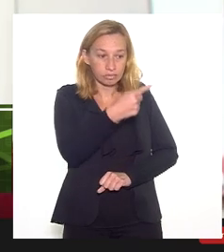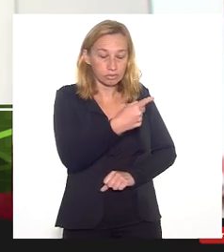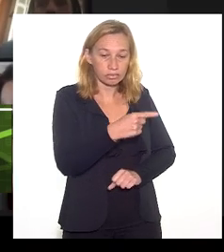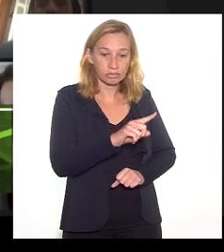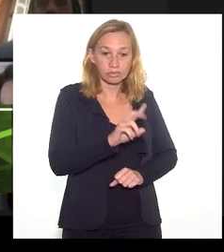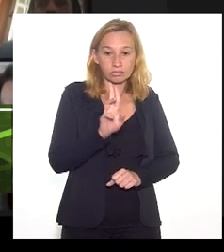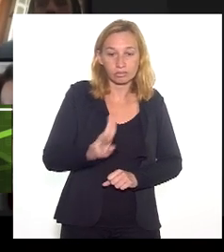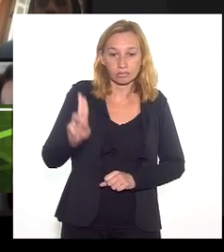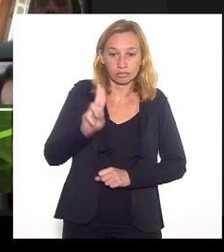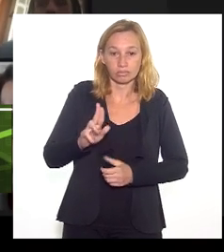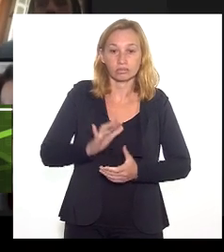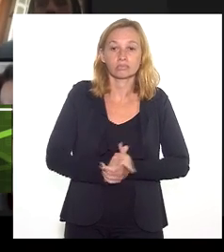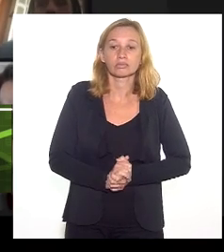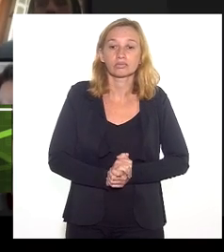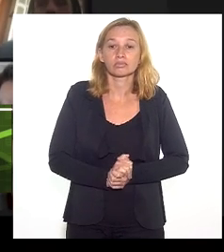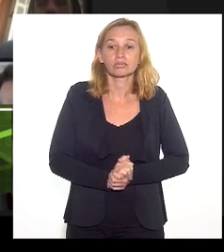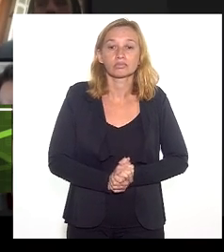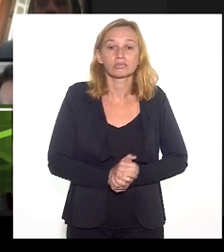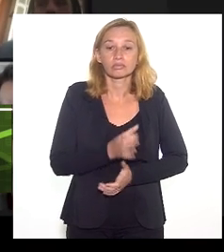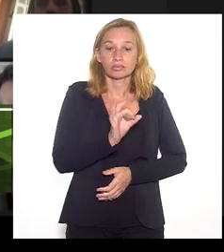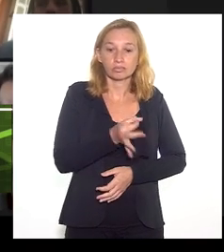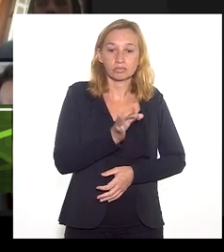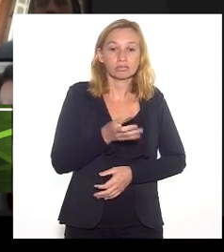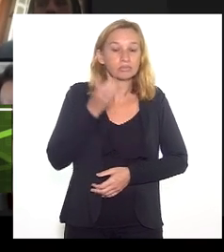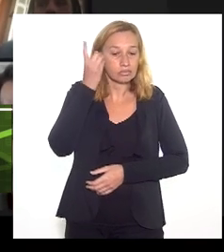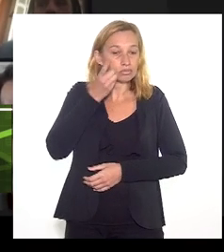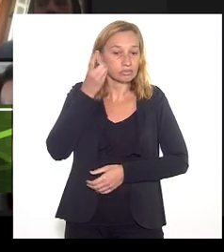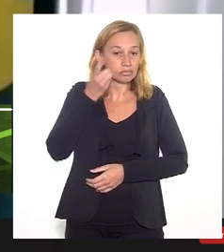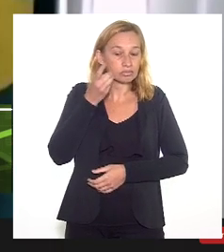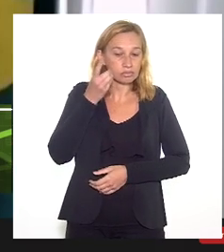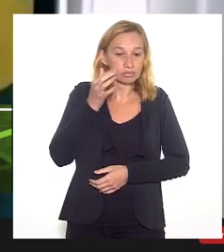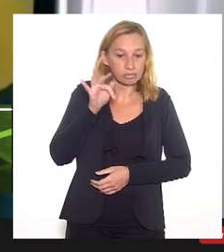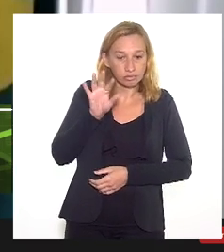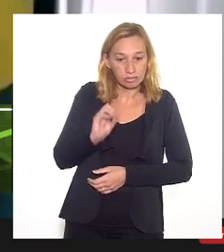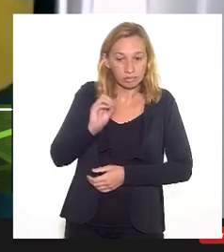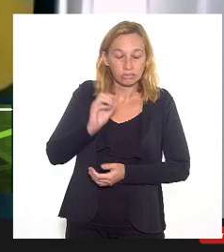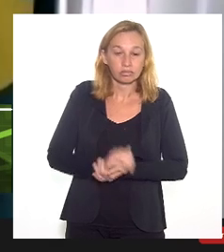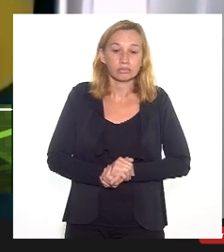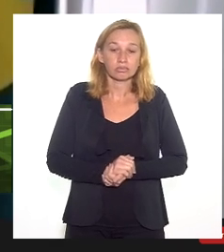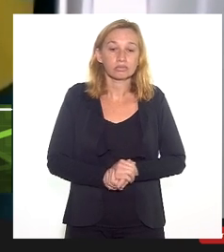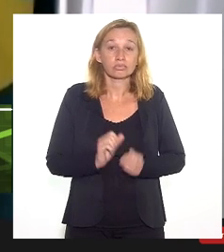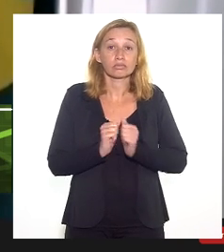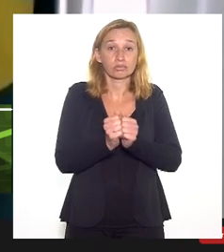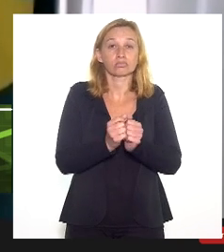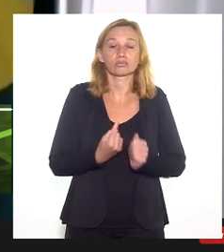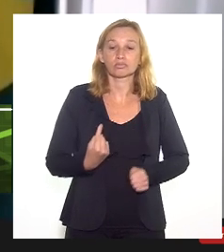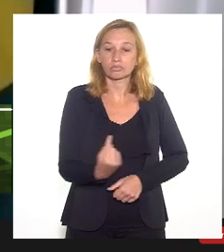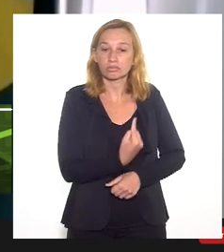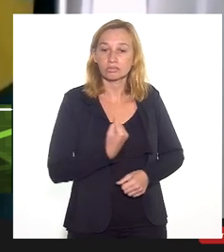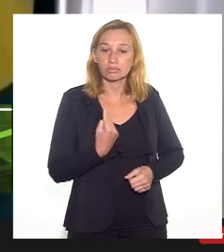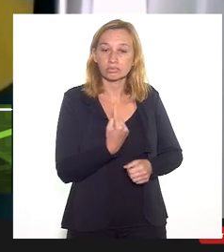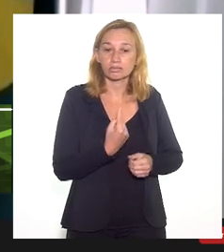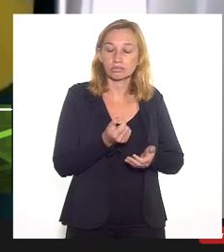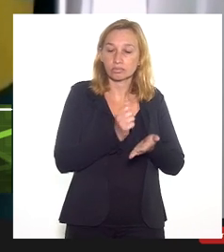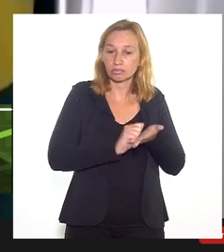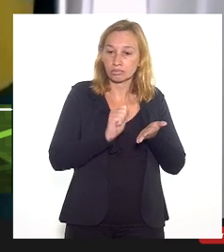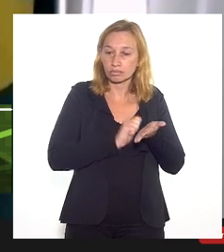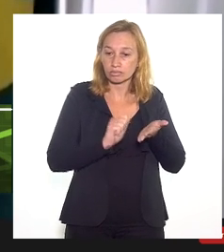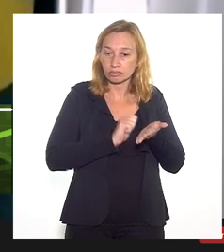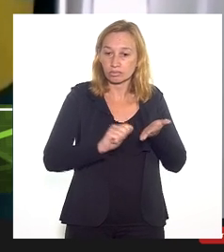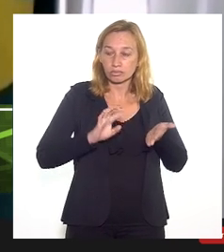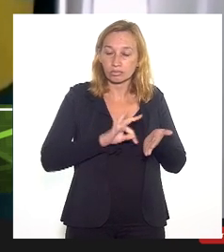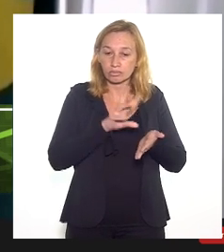universidades exatamente deputado Flávio Serafim nós temos feito juntos uma sequência de agendas sobre essas